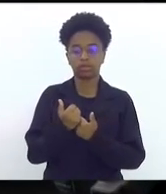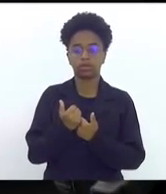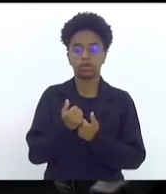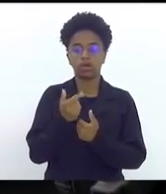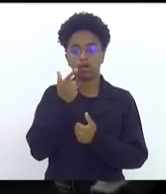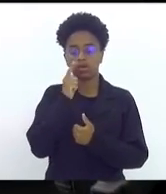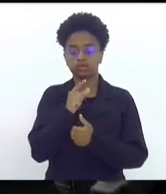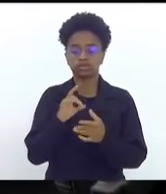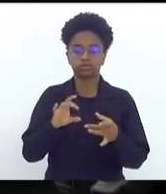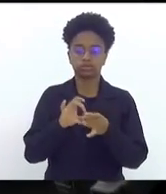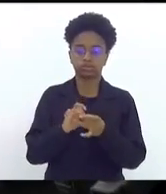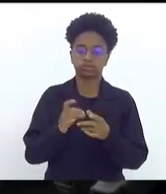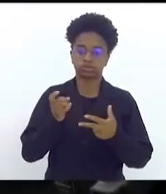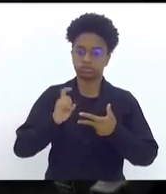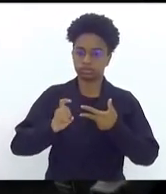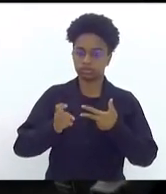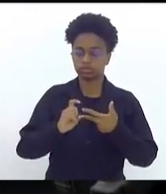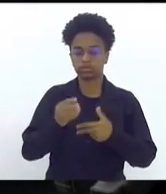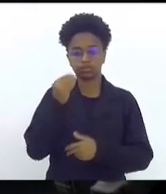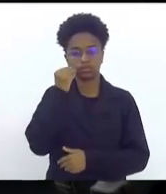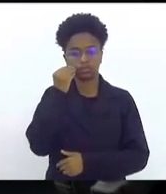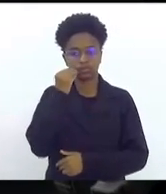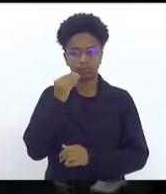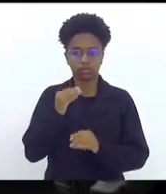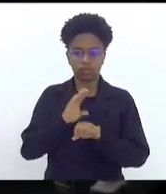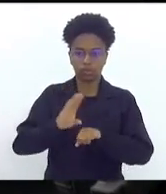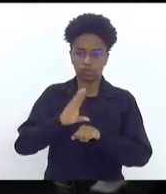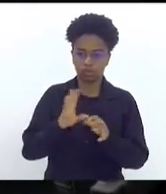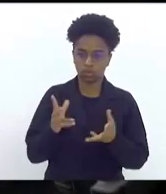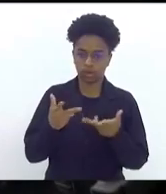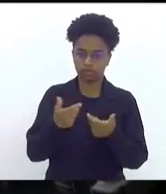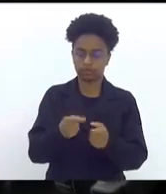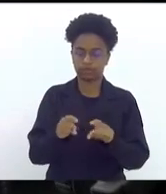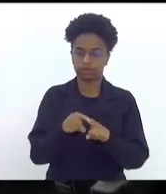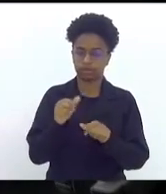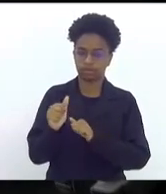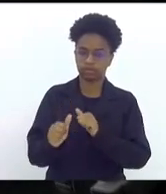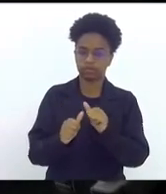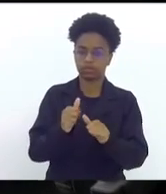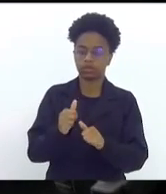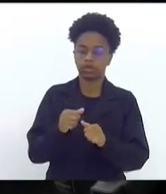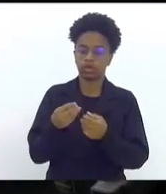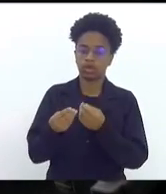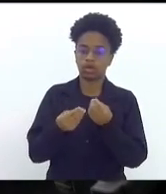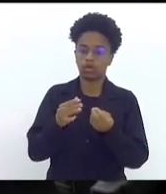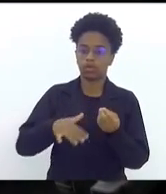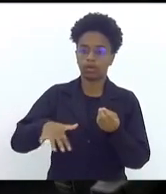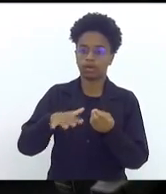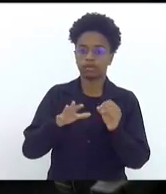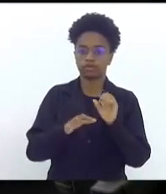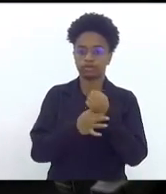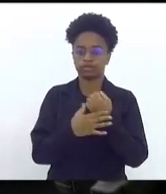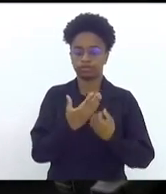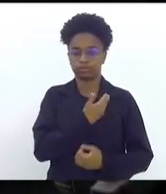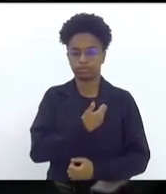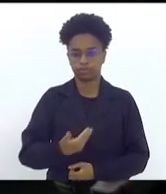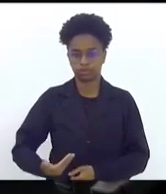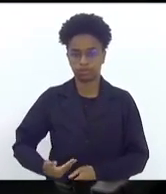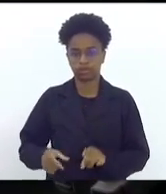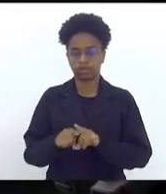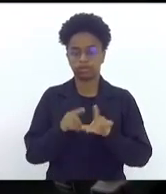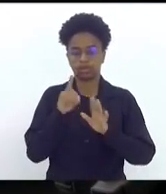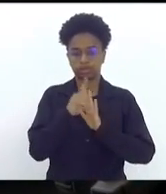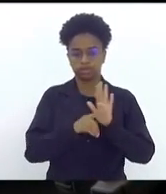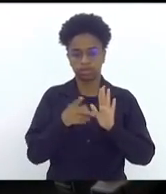Poder Executivo a fim de realizar cursos de qualificação e atualização funcional dos agentes de segurança pública sobre as diretrizes da